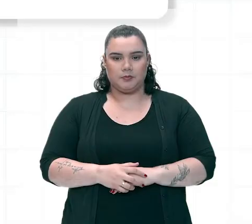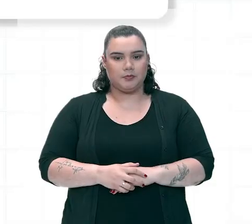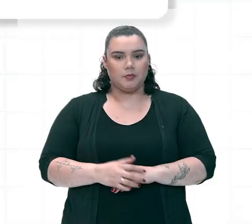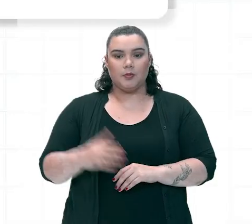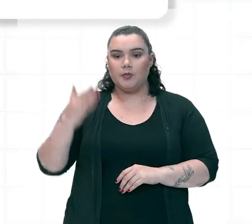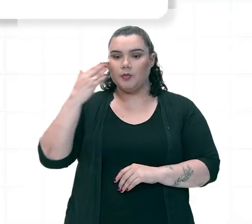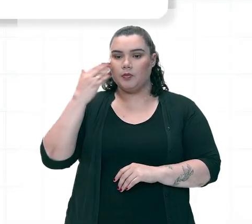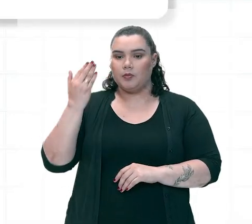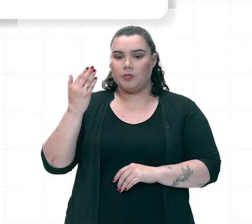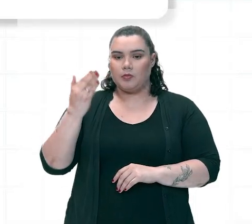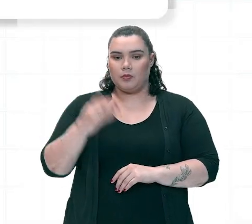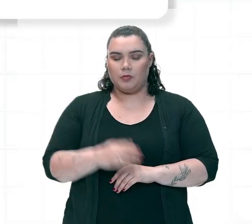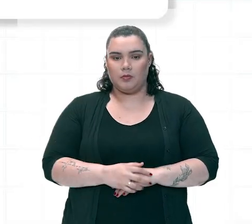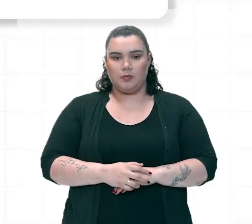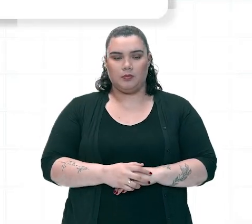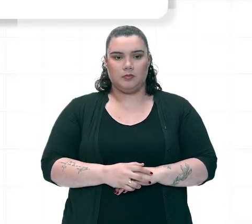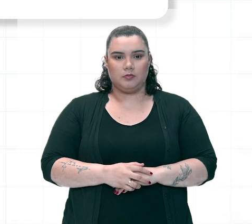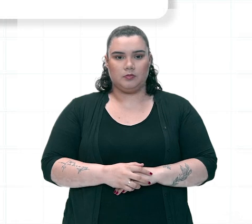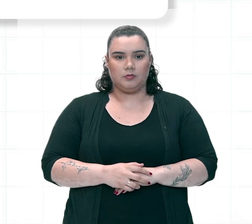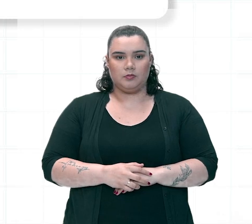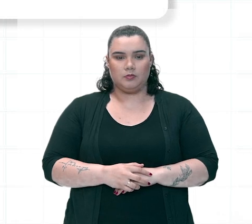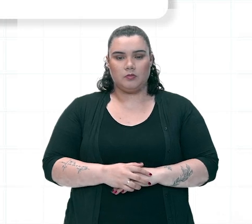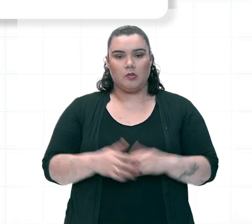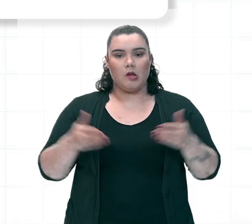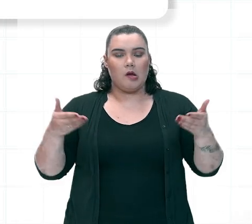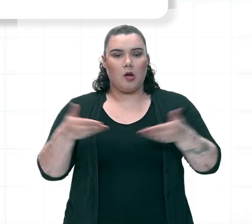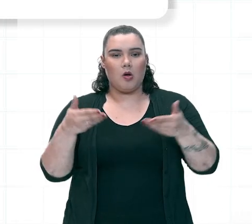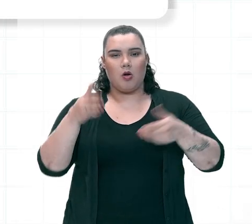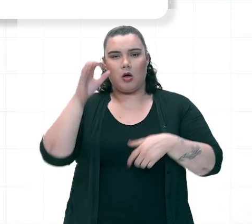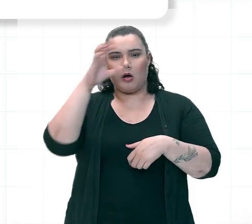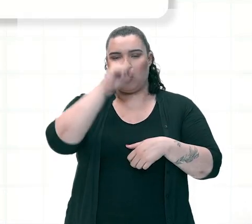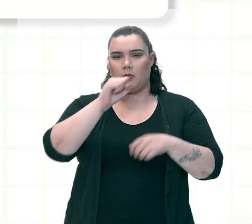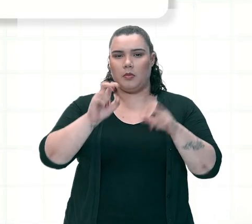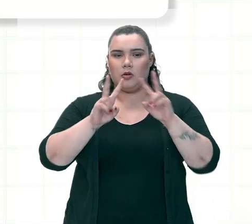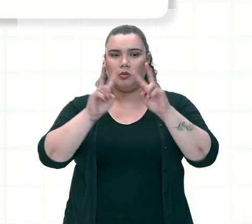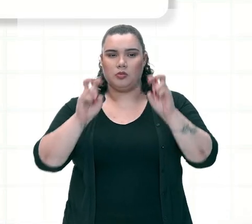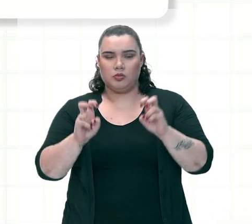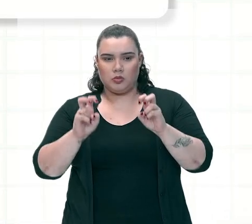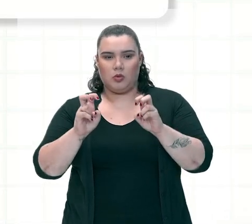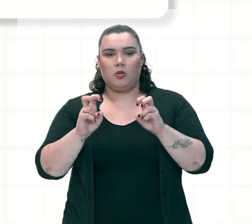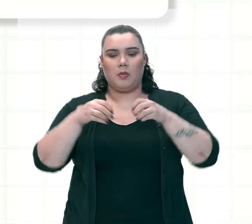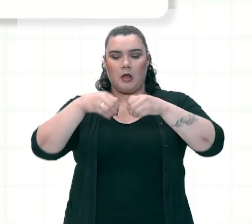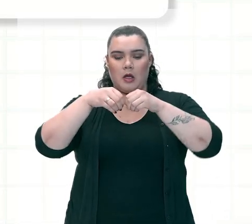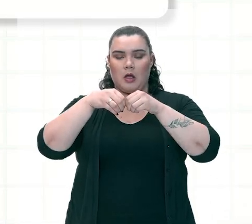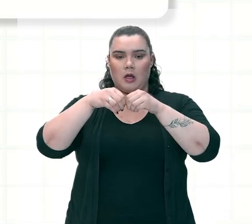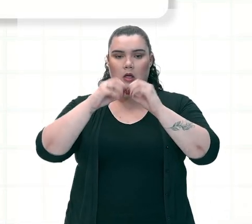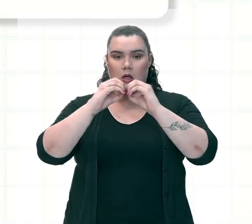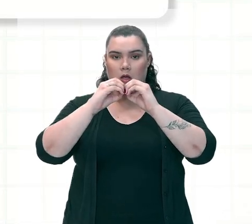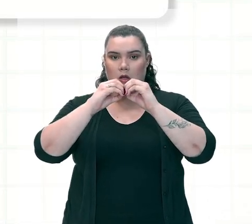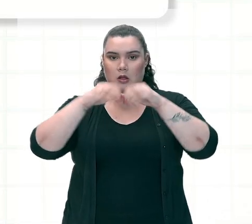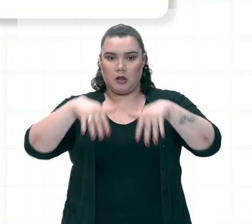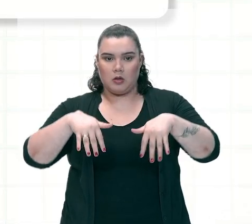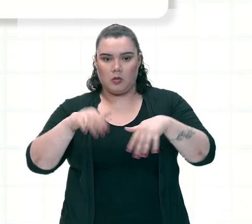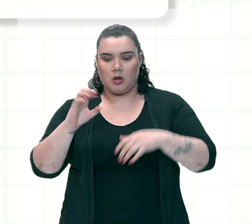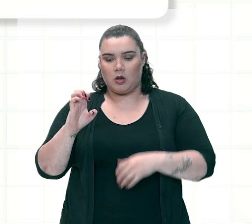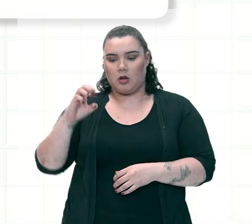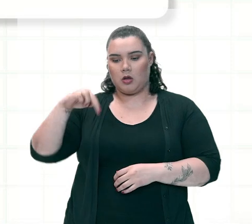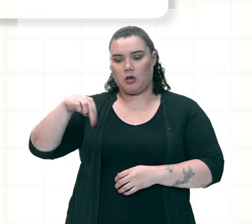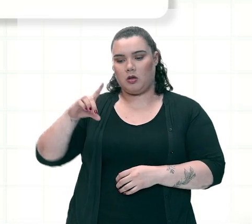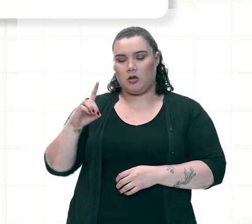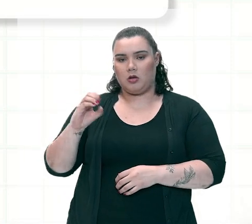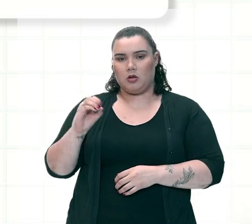próxima imagem. Então, olha só. Agora a gente observa ali as glândulas endócrinas. As glândulas endócrinas,